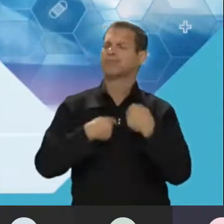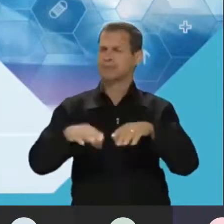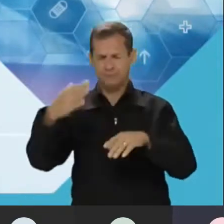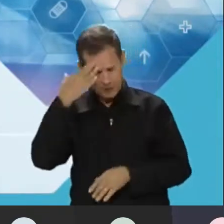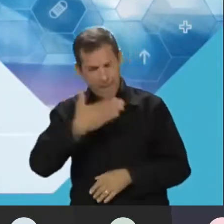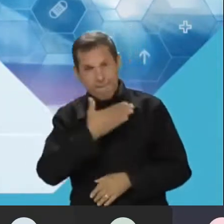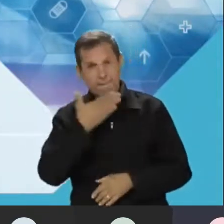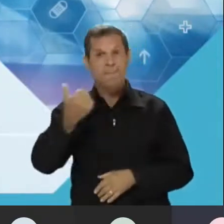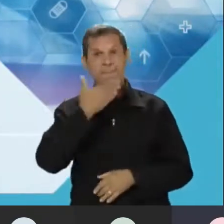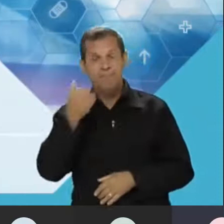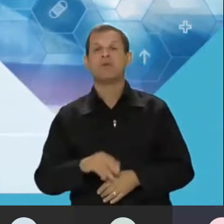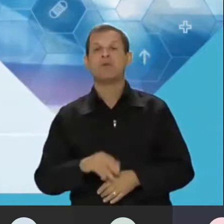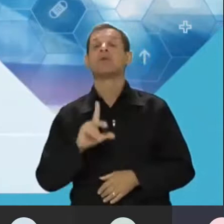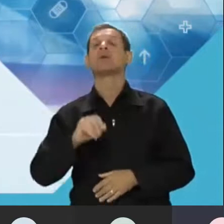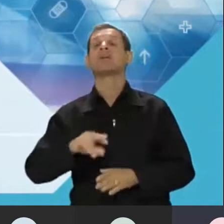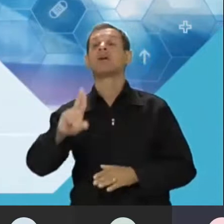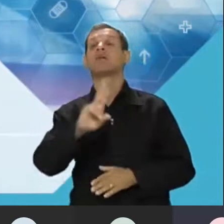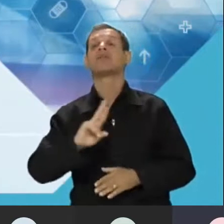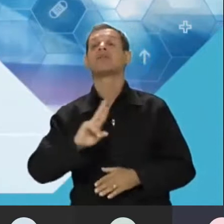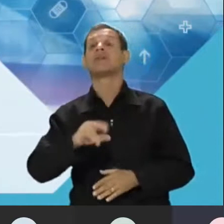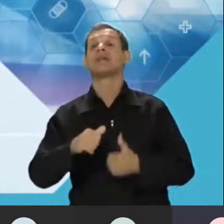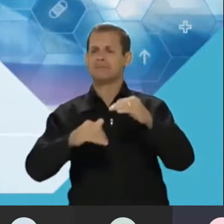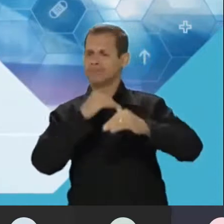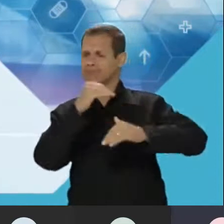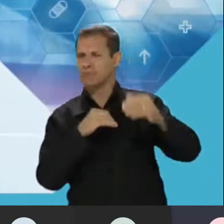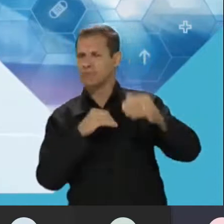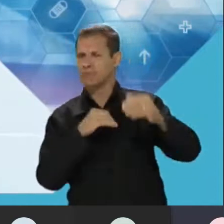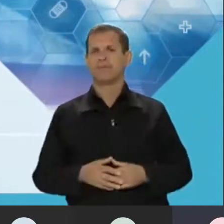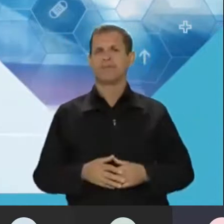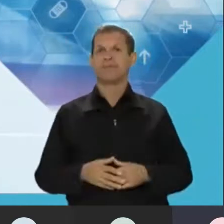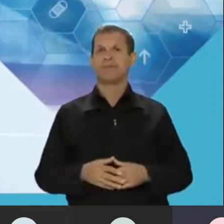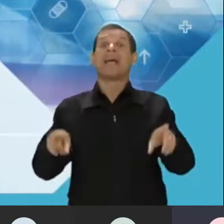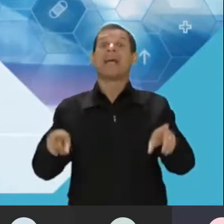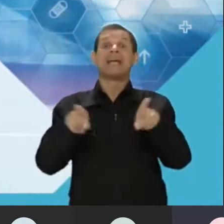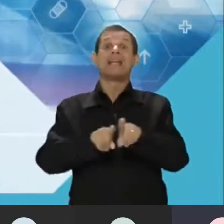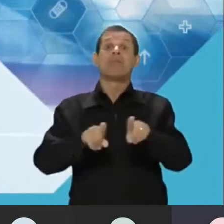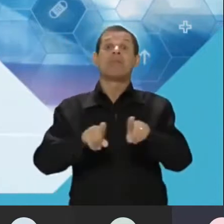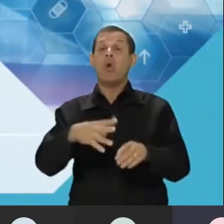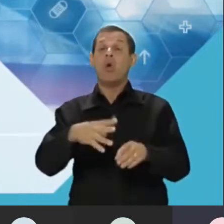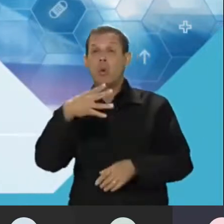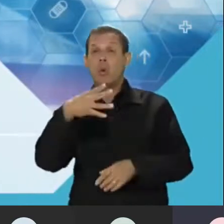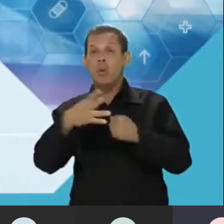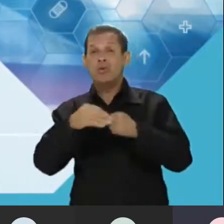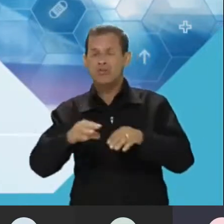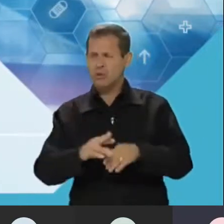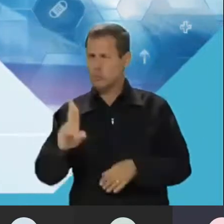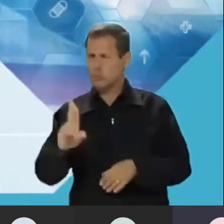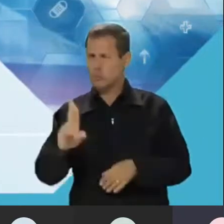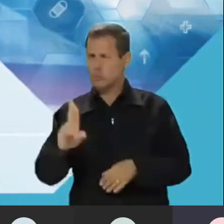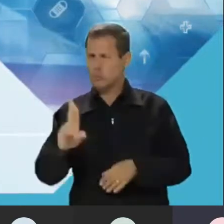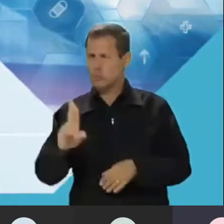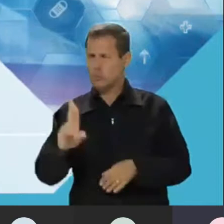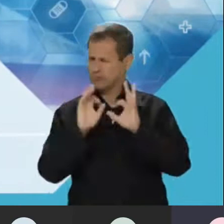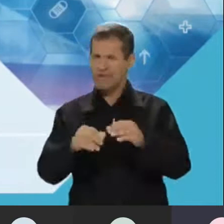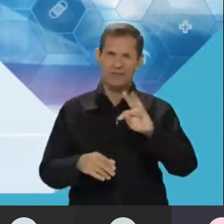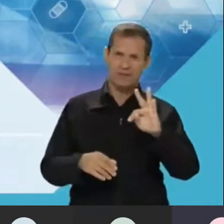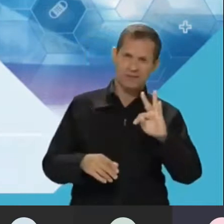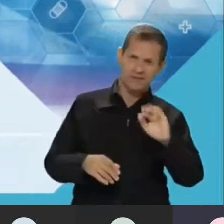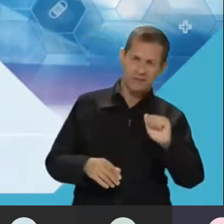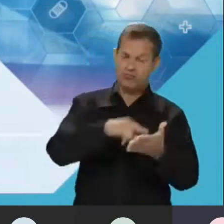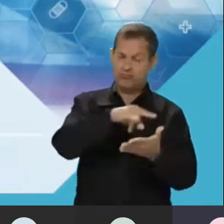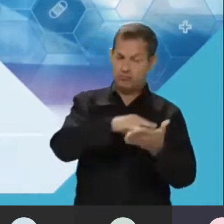gente precisa entender um pouco o que é utilizado para esse desenvolvimento e também conhecimento e aplicabilidade dessas